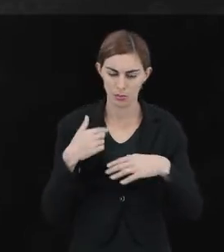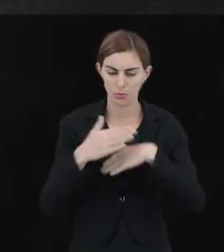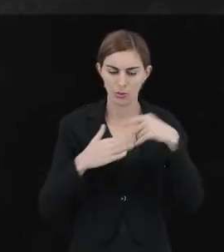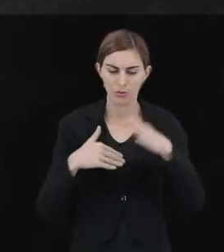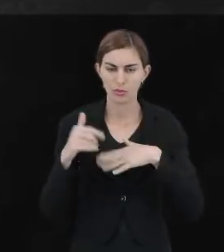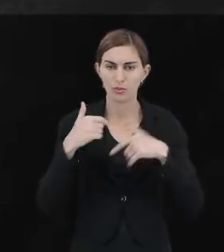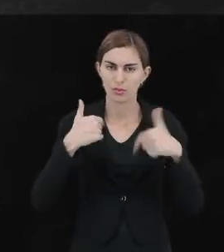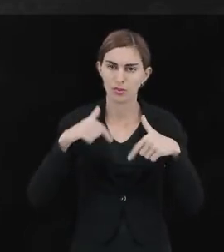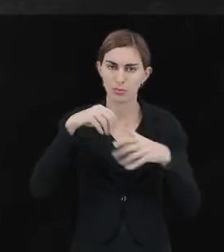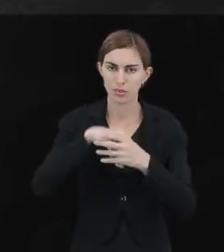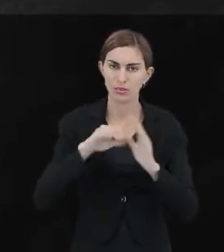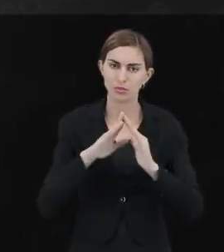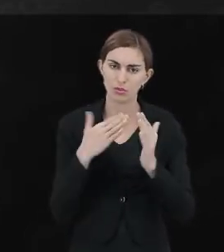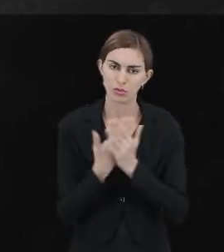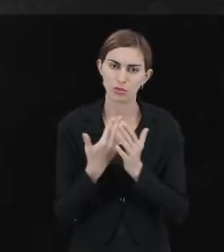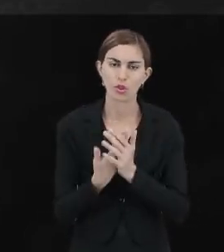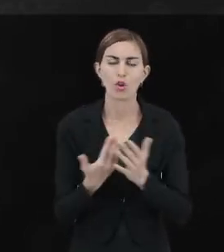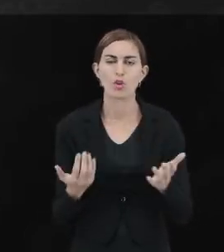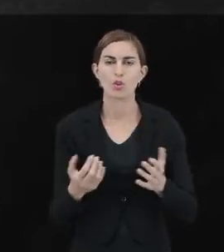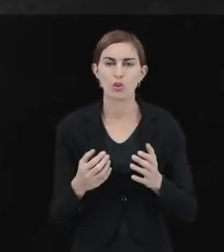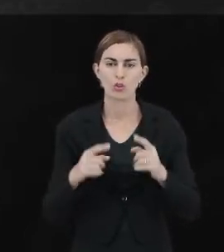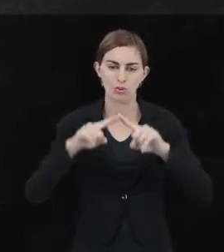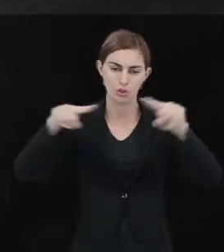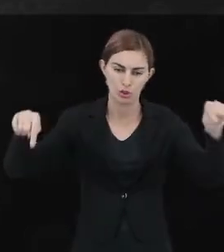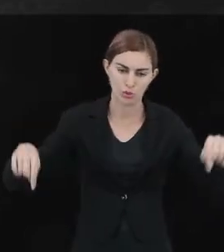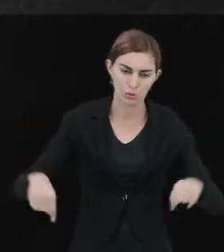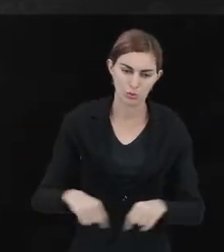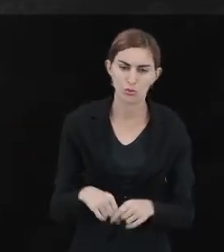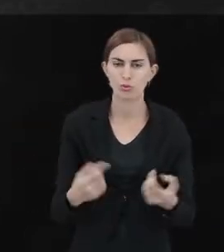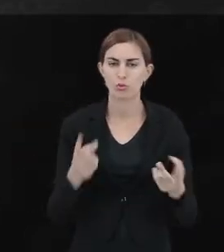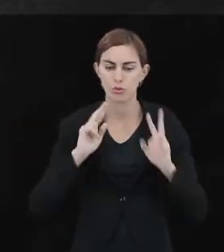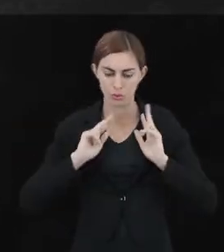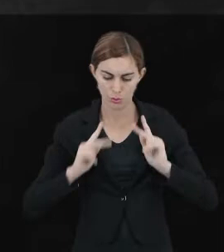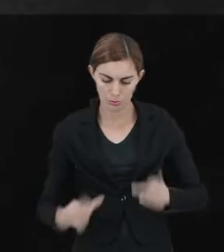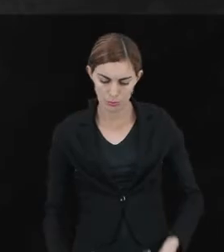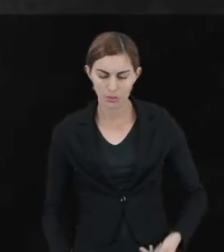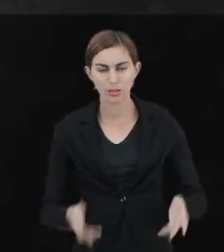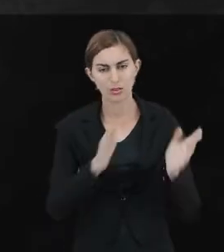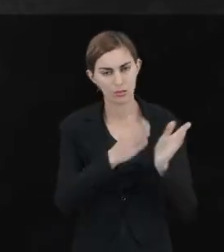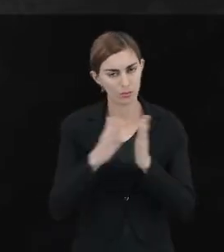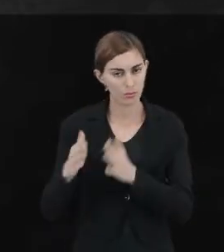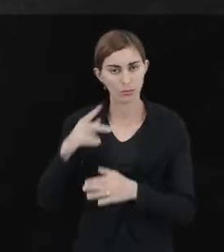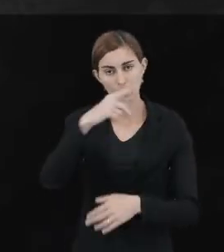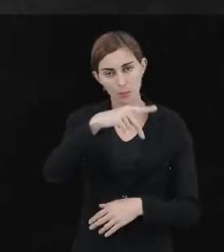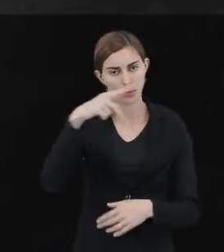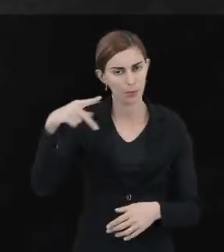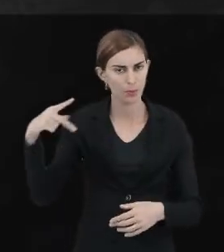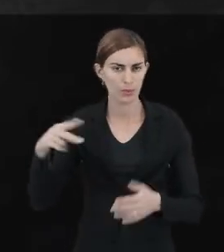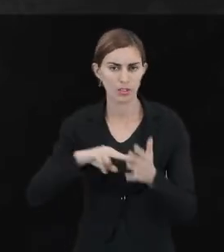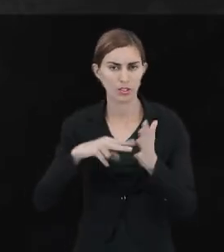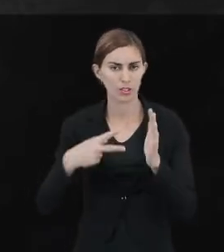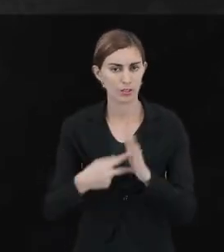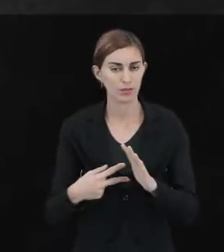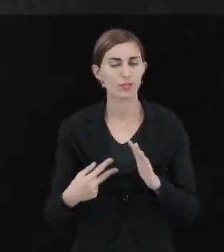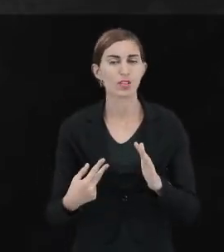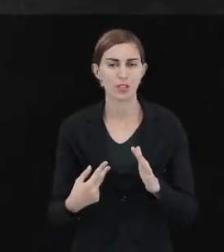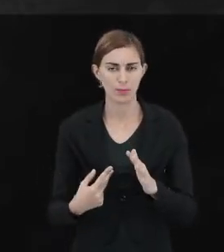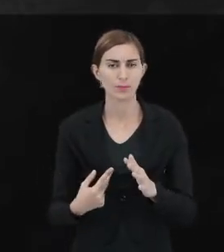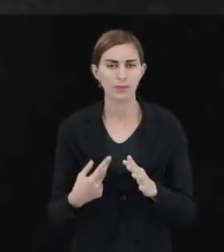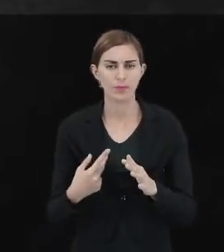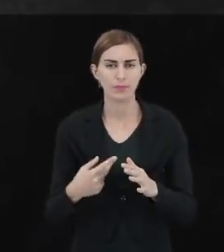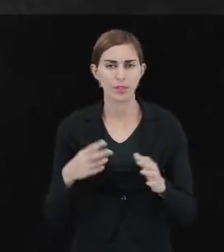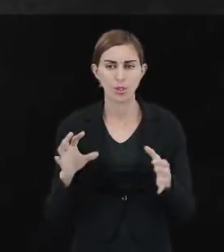estão na escola, sejam elas estruturais, humanas, organizativas. O PPP significa, então,